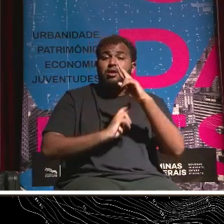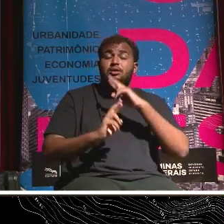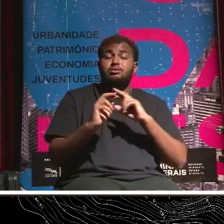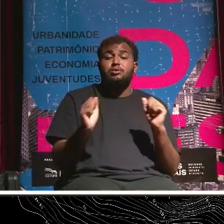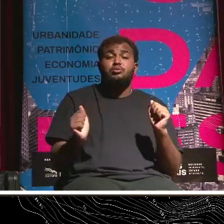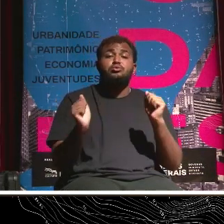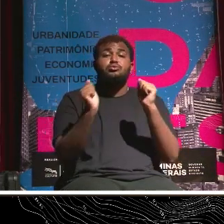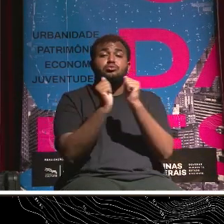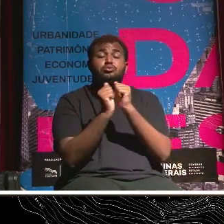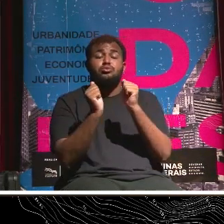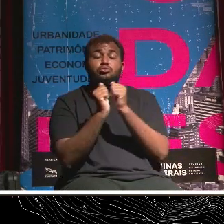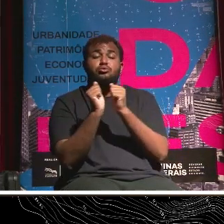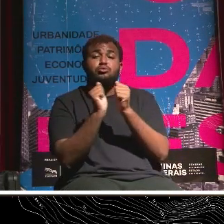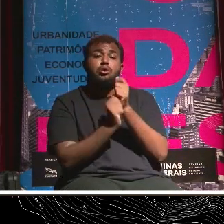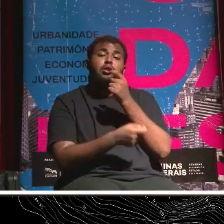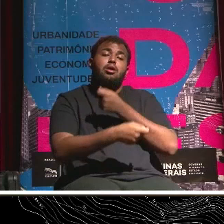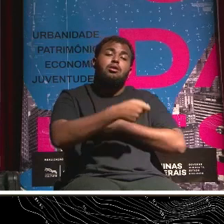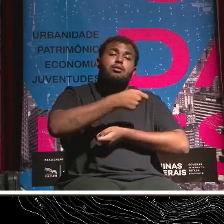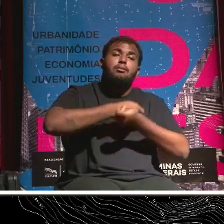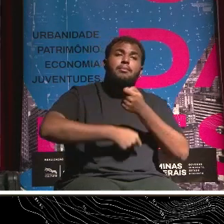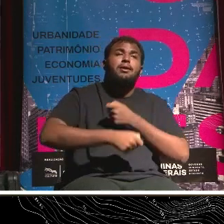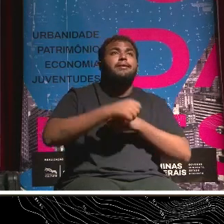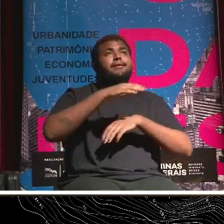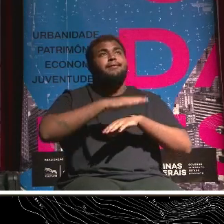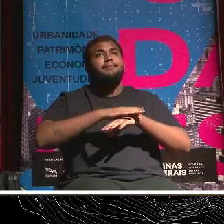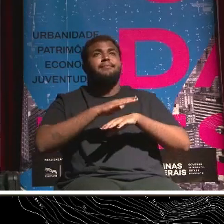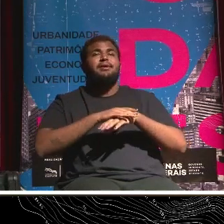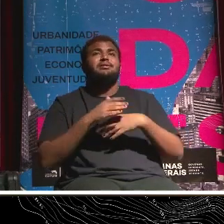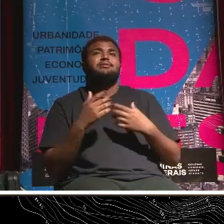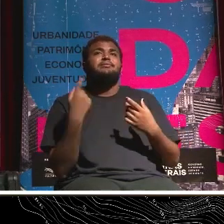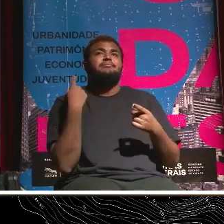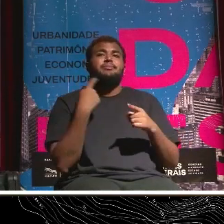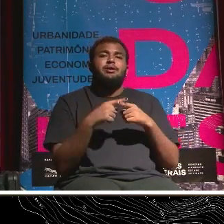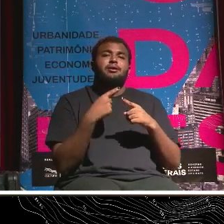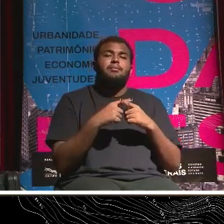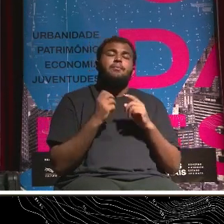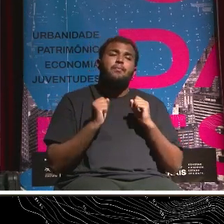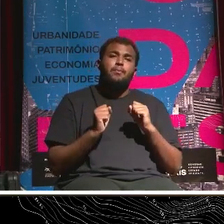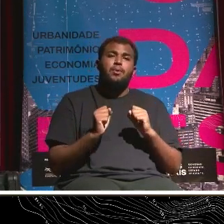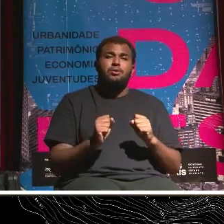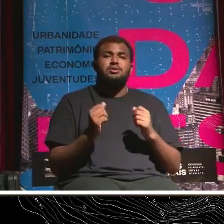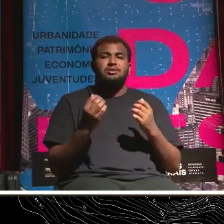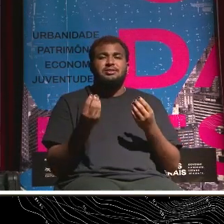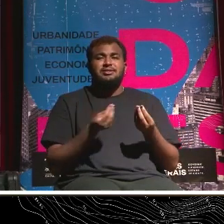guarda no sentido mais estrito, porque ele pode absorver